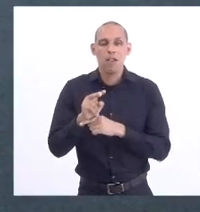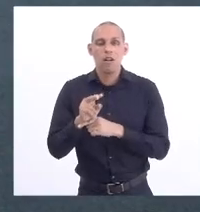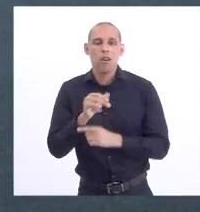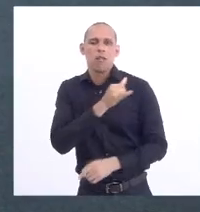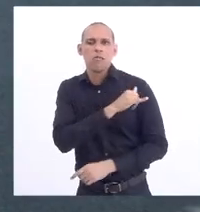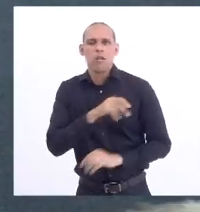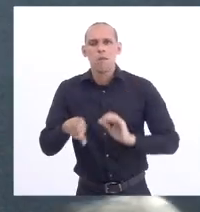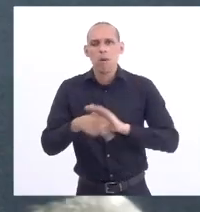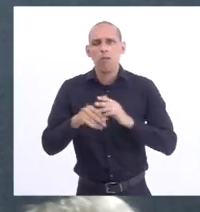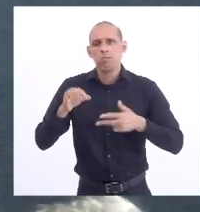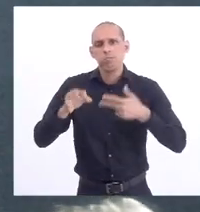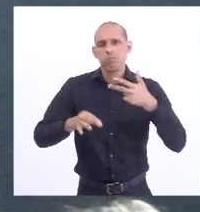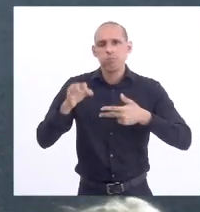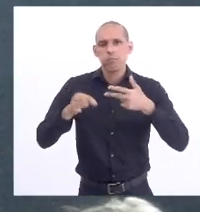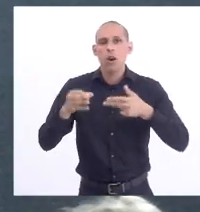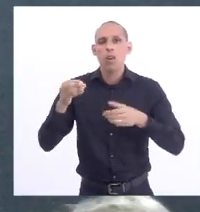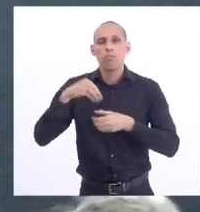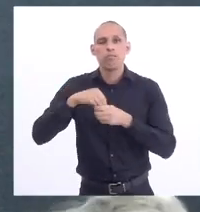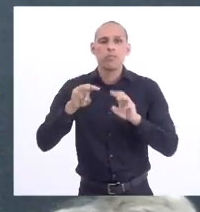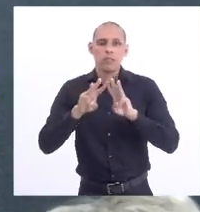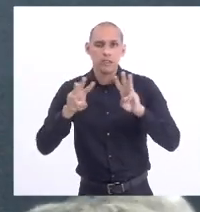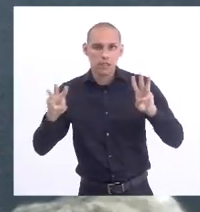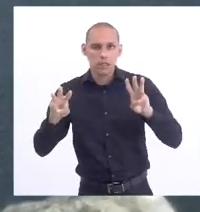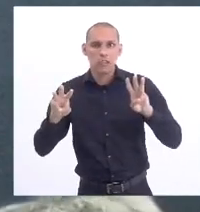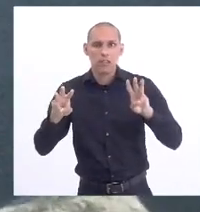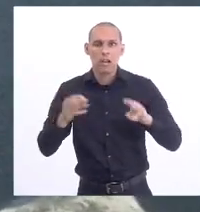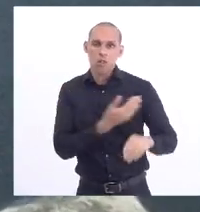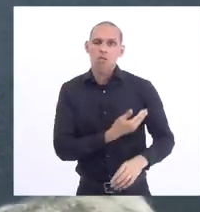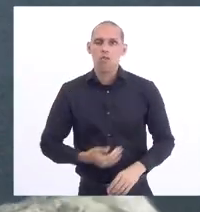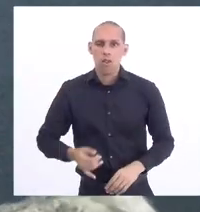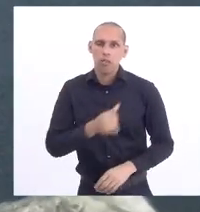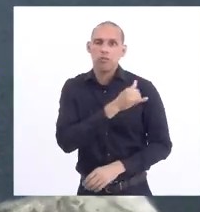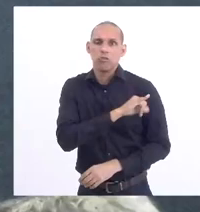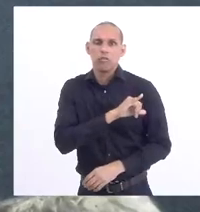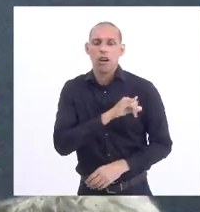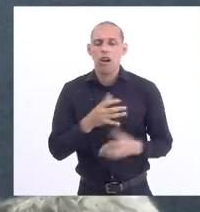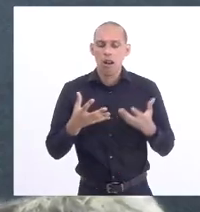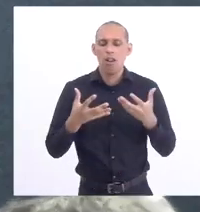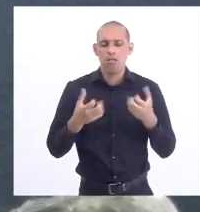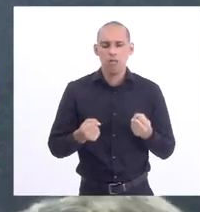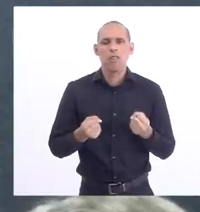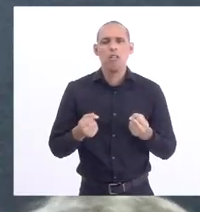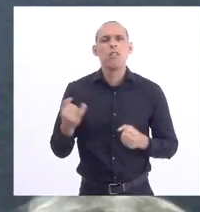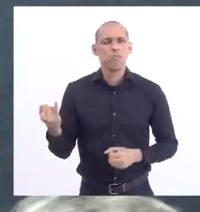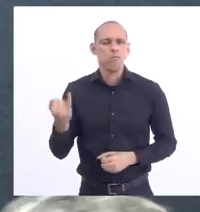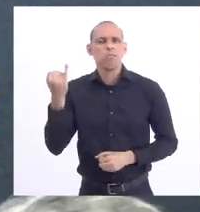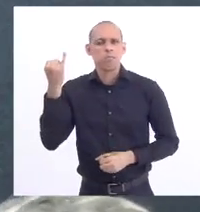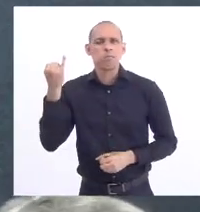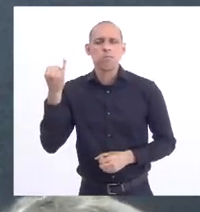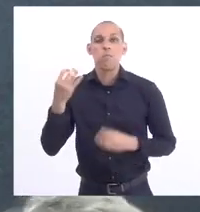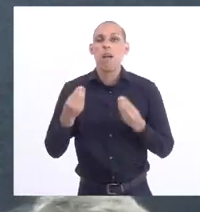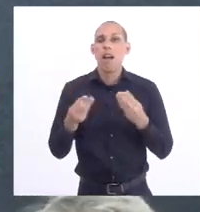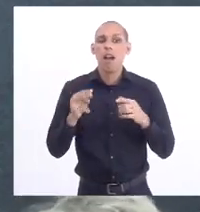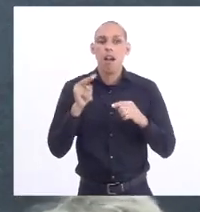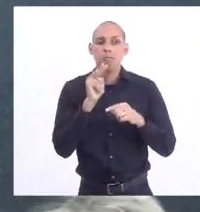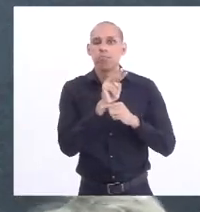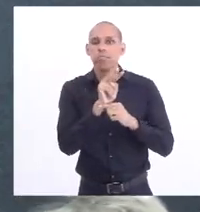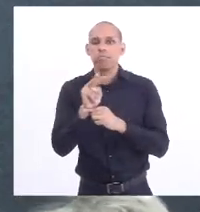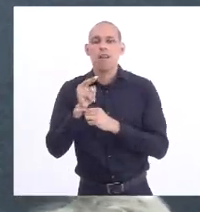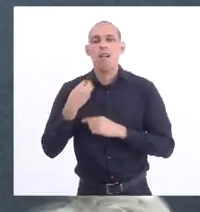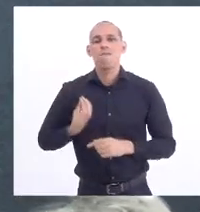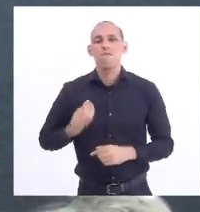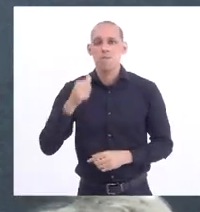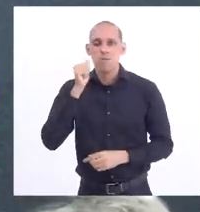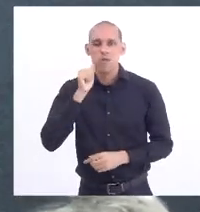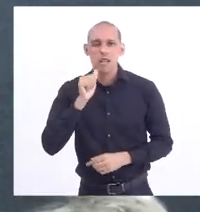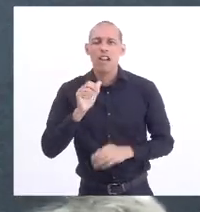pelo Poder Judiciário no portal de transparência do Governo do Estado. Parecer é favorável à medida importante para preservar a vida das